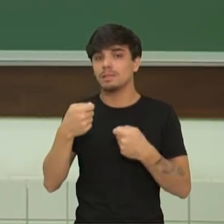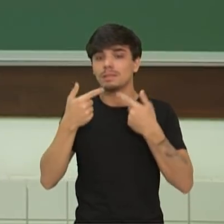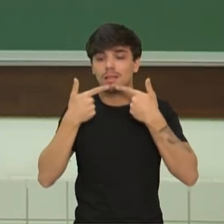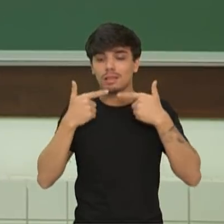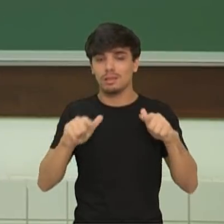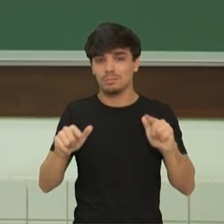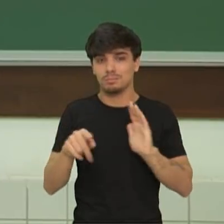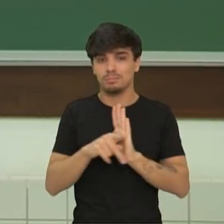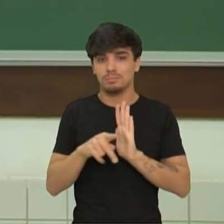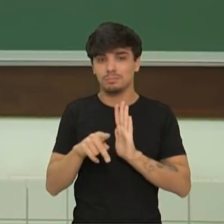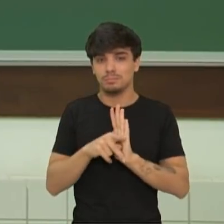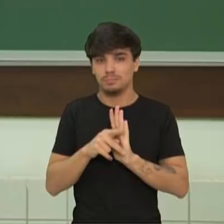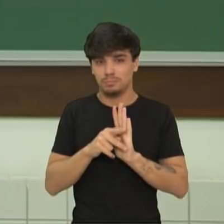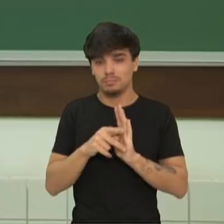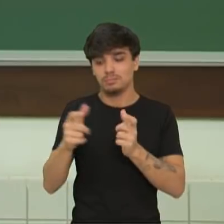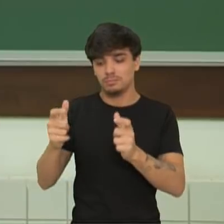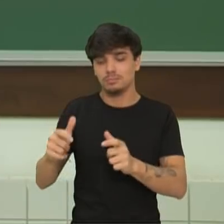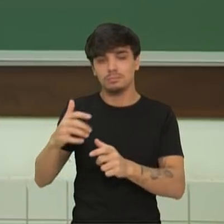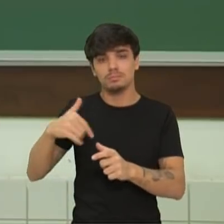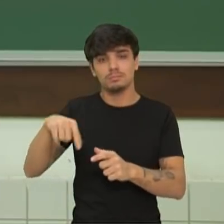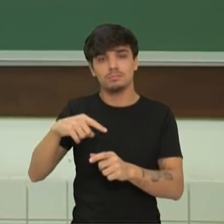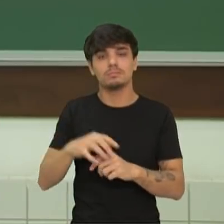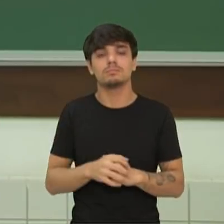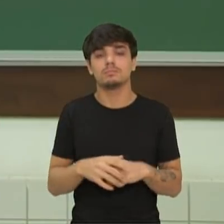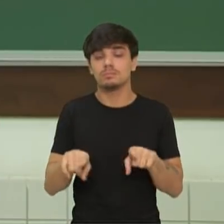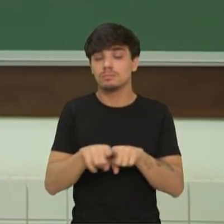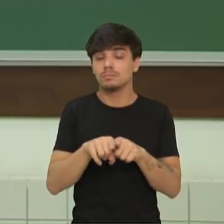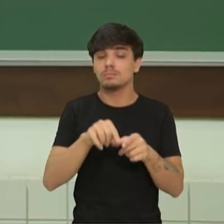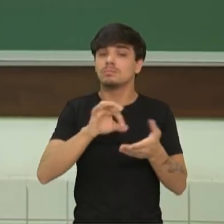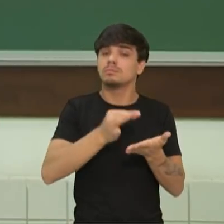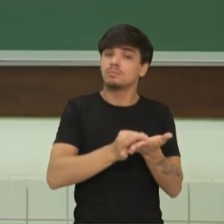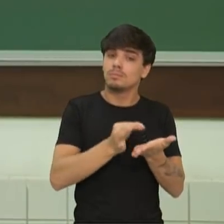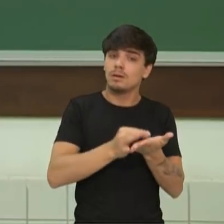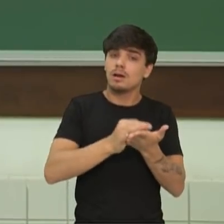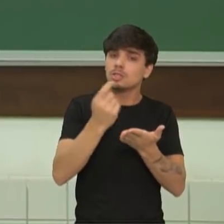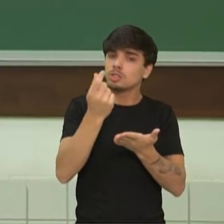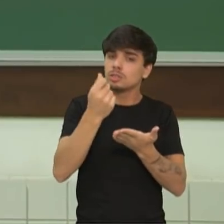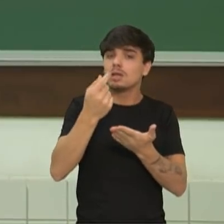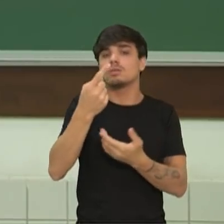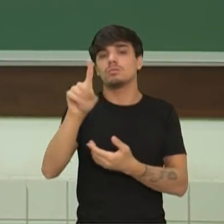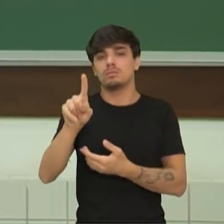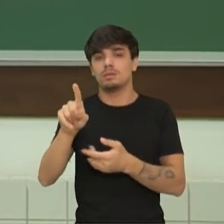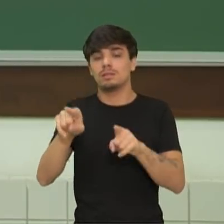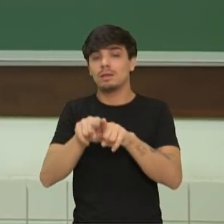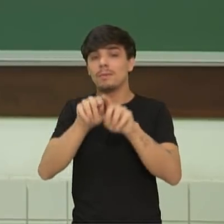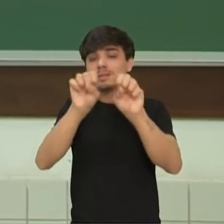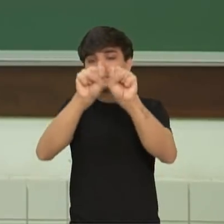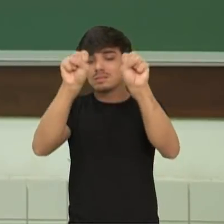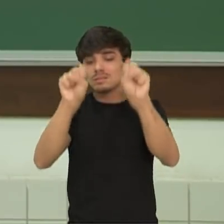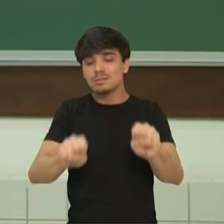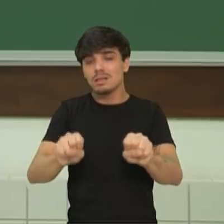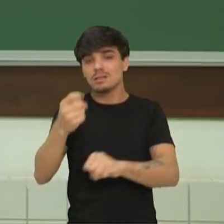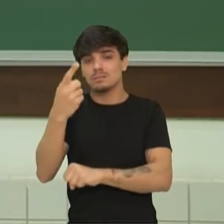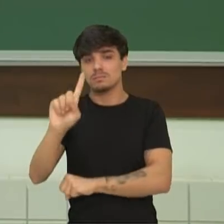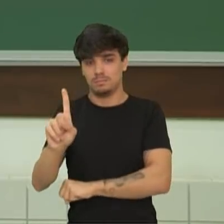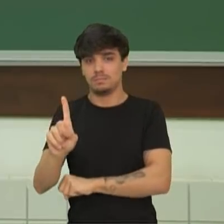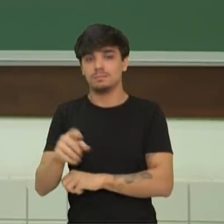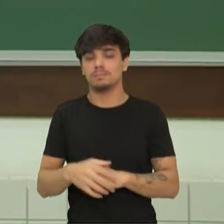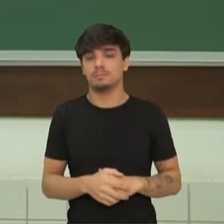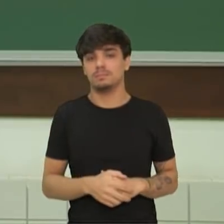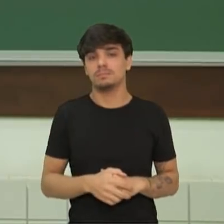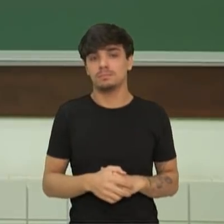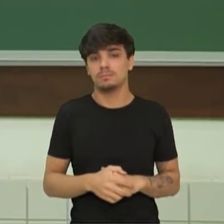nacional, não é verdade? Nós temos que ter uma moeda única, nós temos que ter um sistema de lei único.